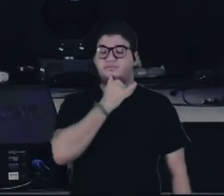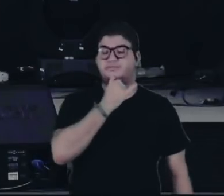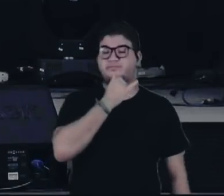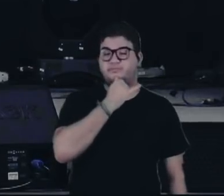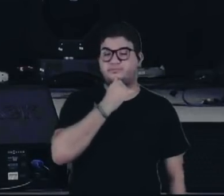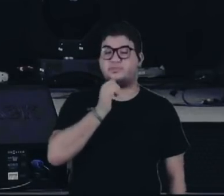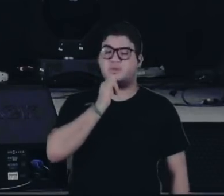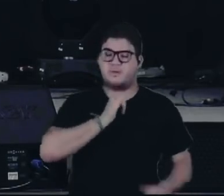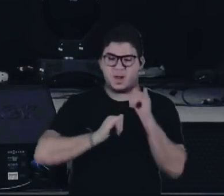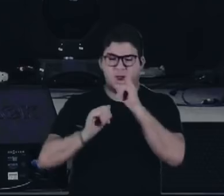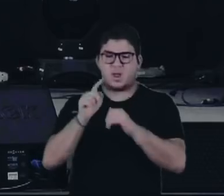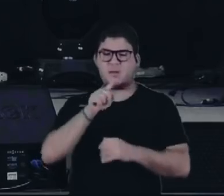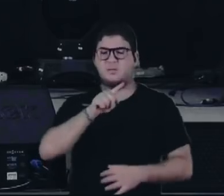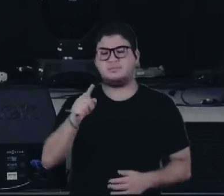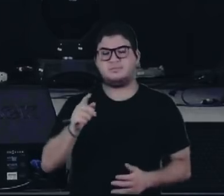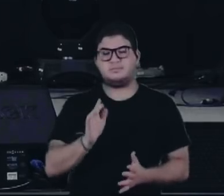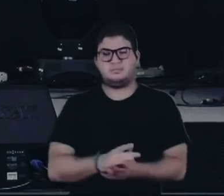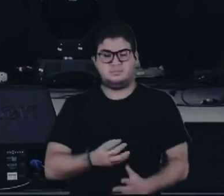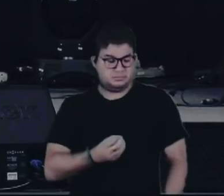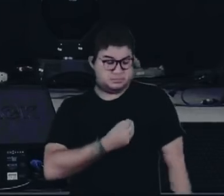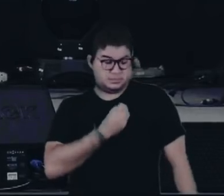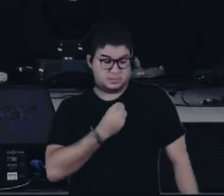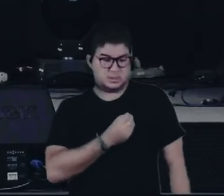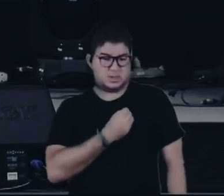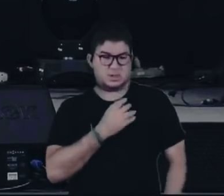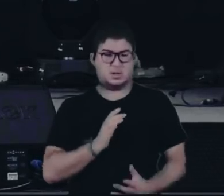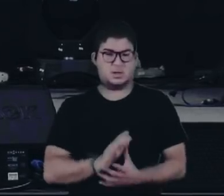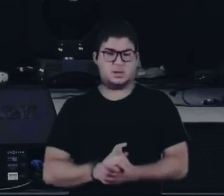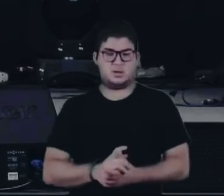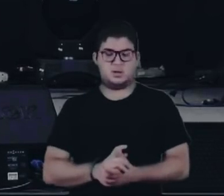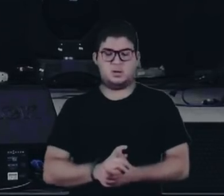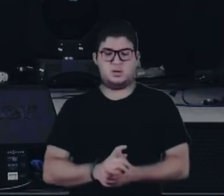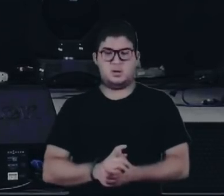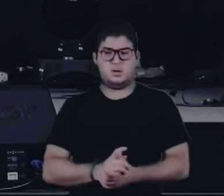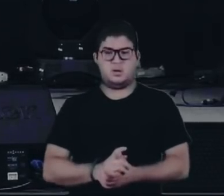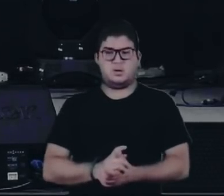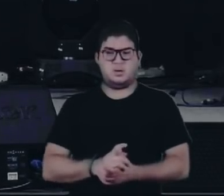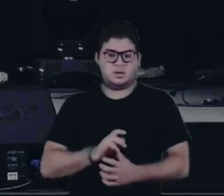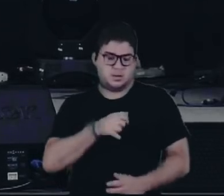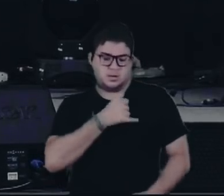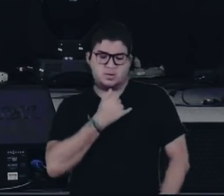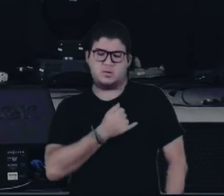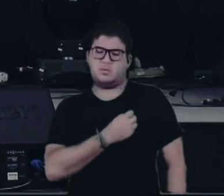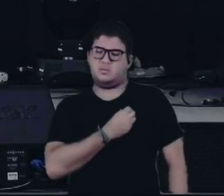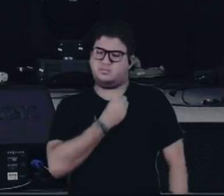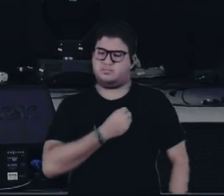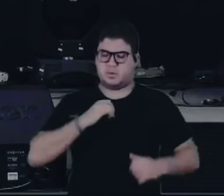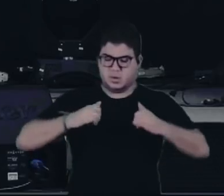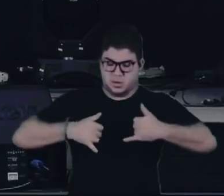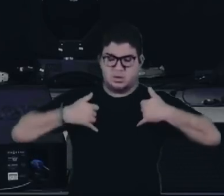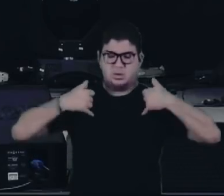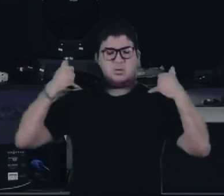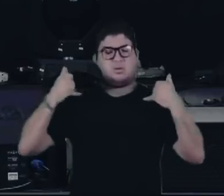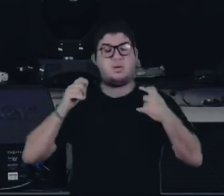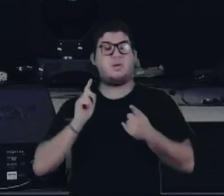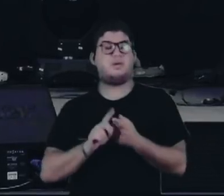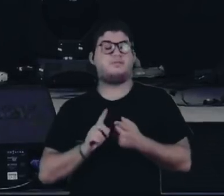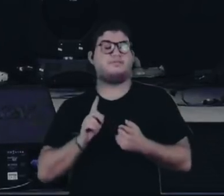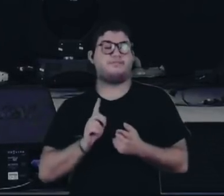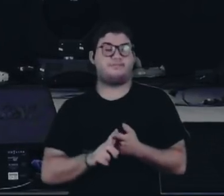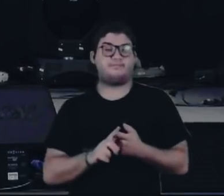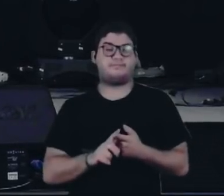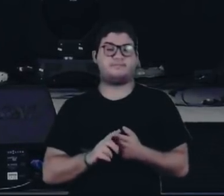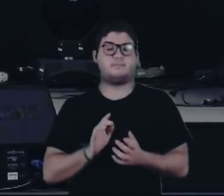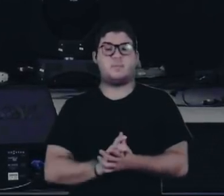te dizer que a sua vida está sendo governada pelo egoísmo. Porque Henry David Thoreau disse: